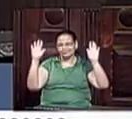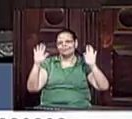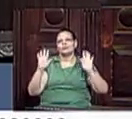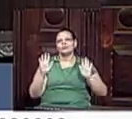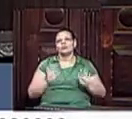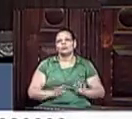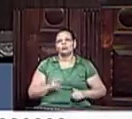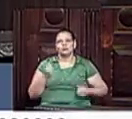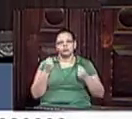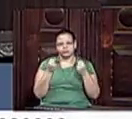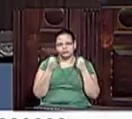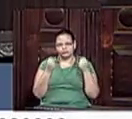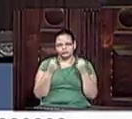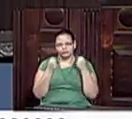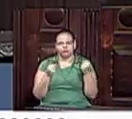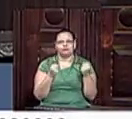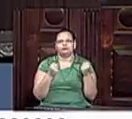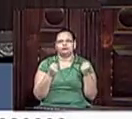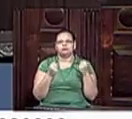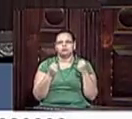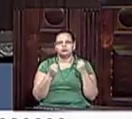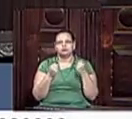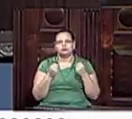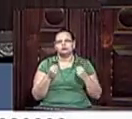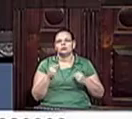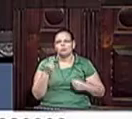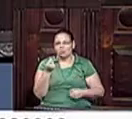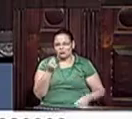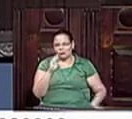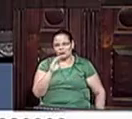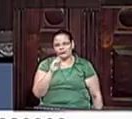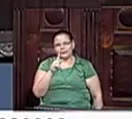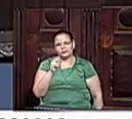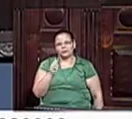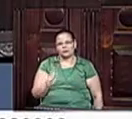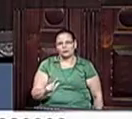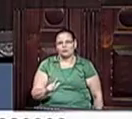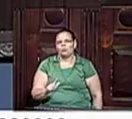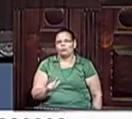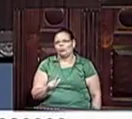do poder de império do capital em